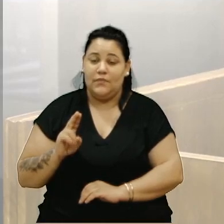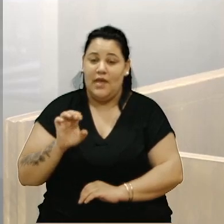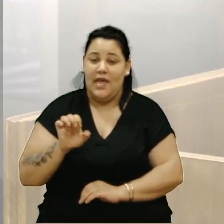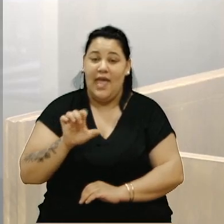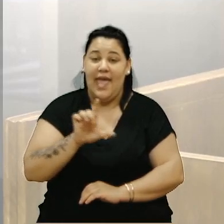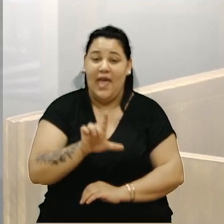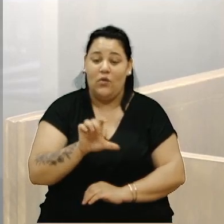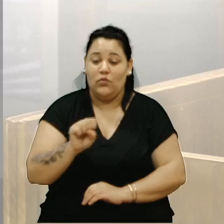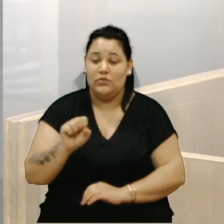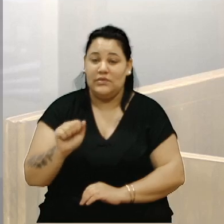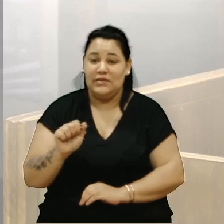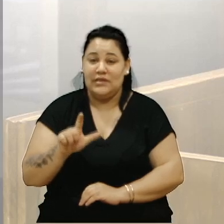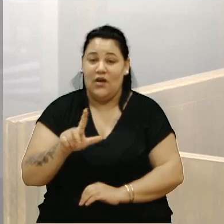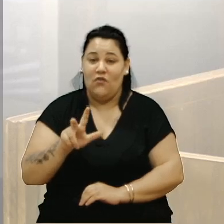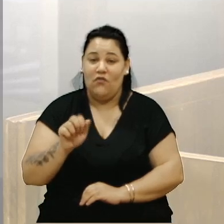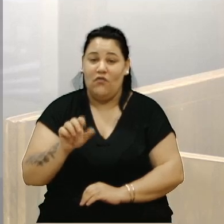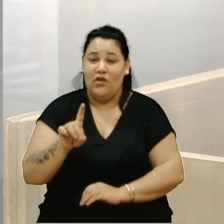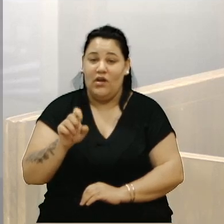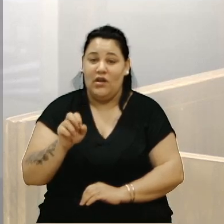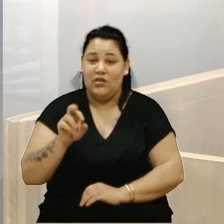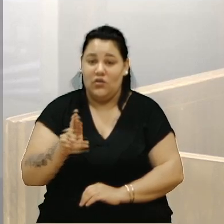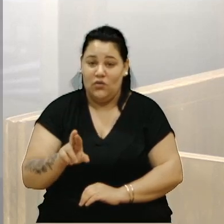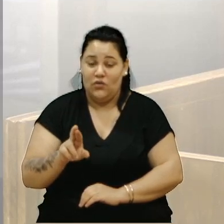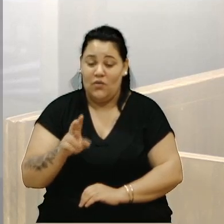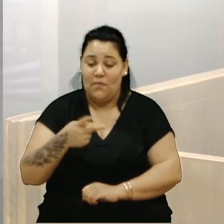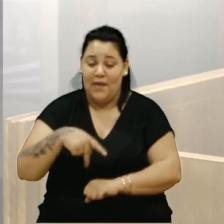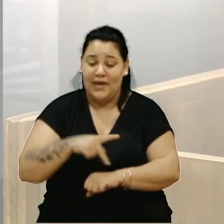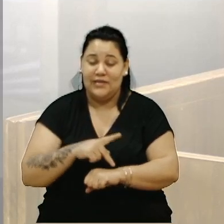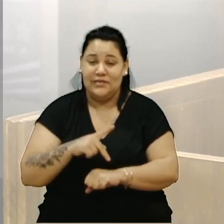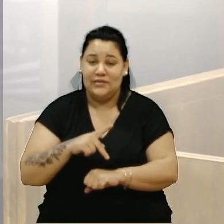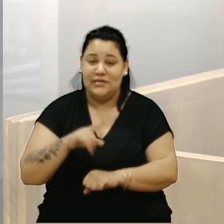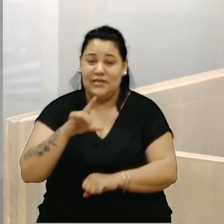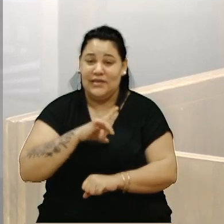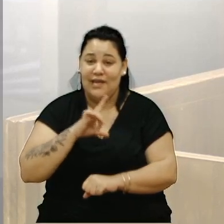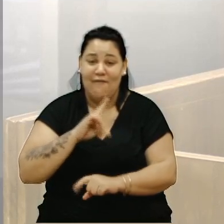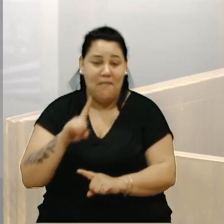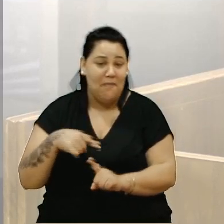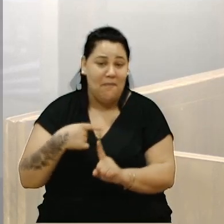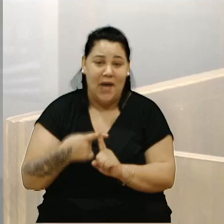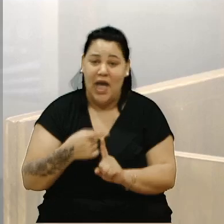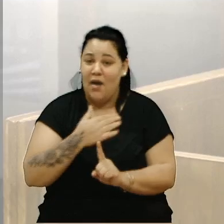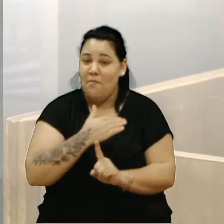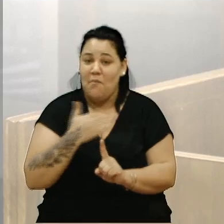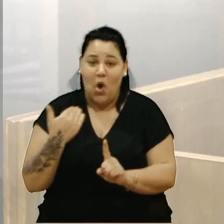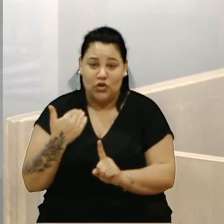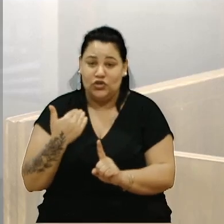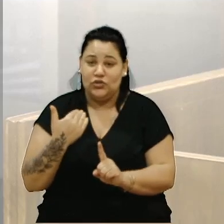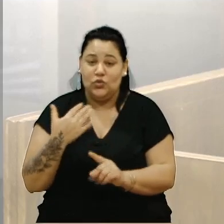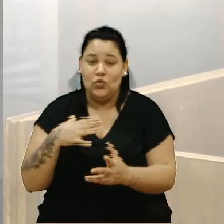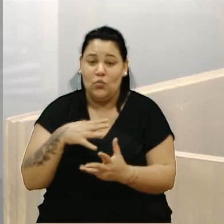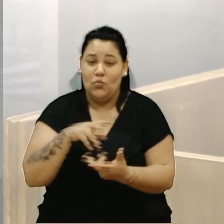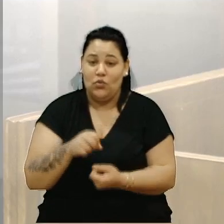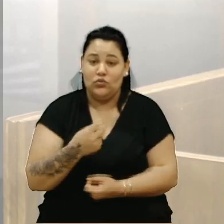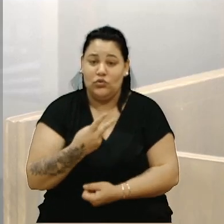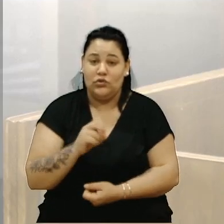país onde mais houve homicídios no mundo em 2015.